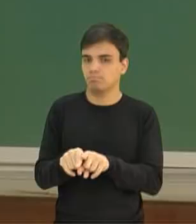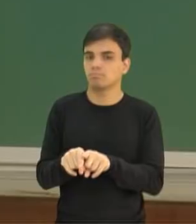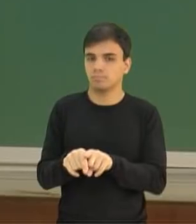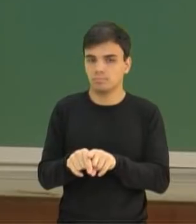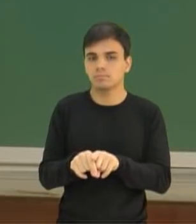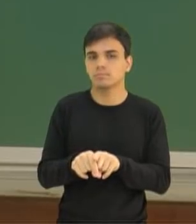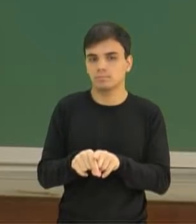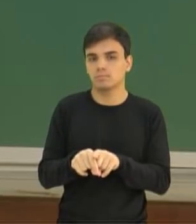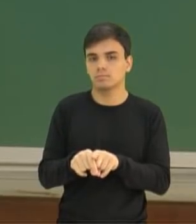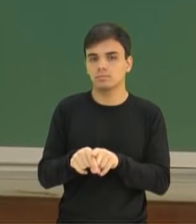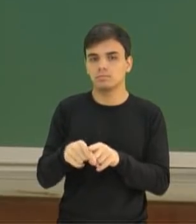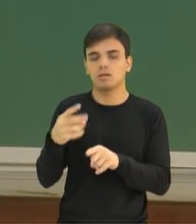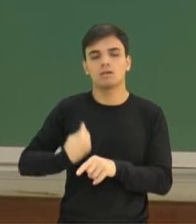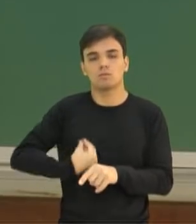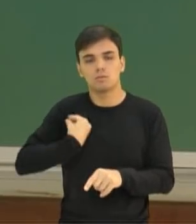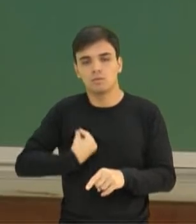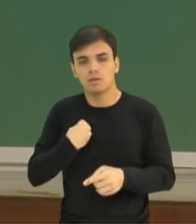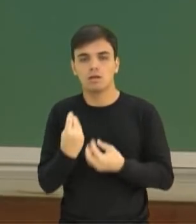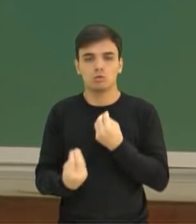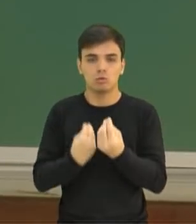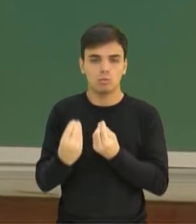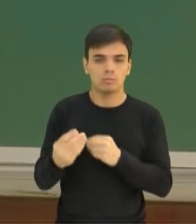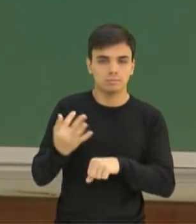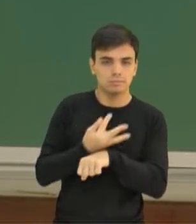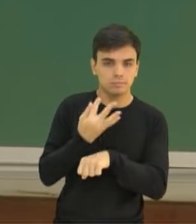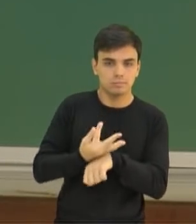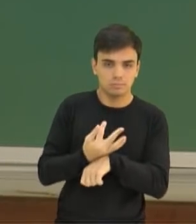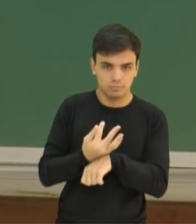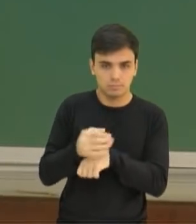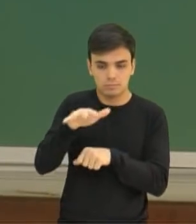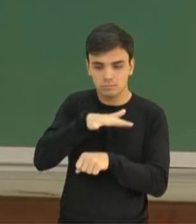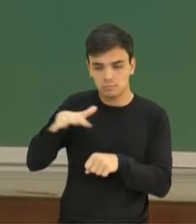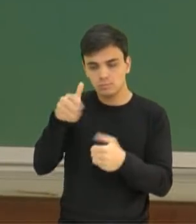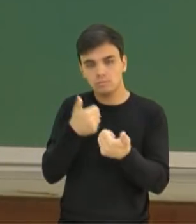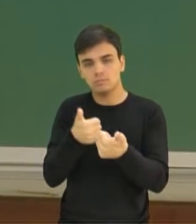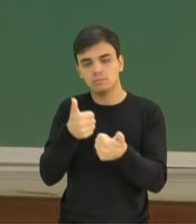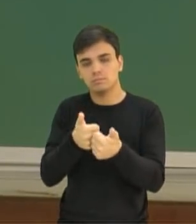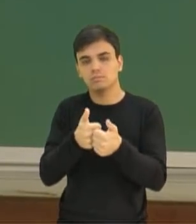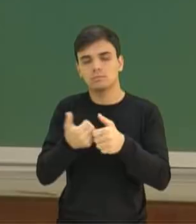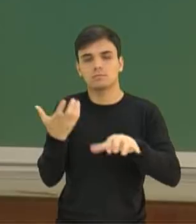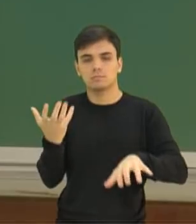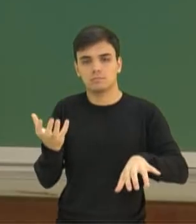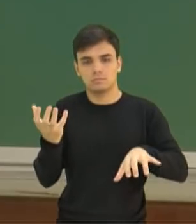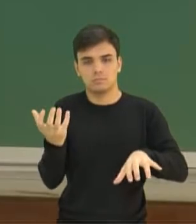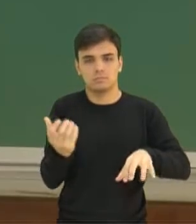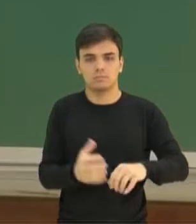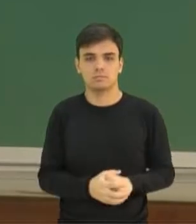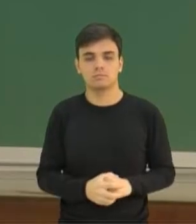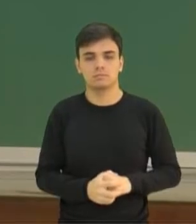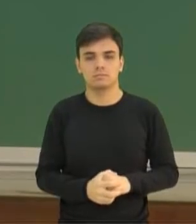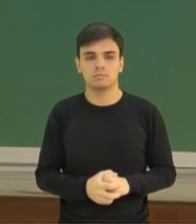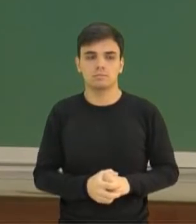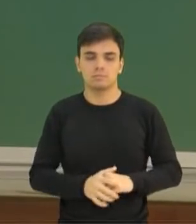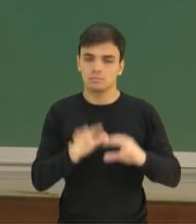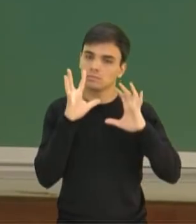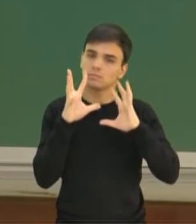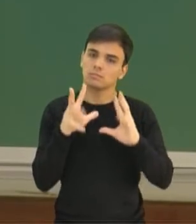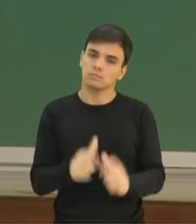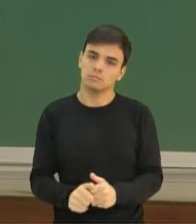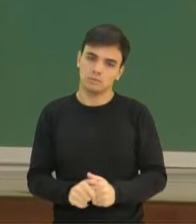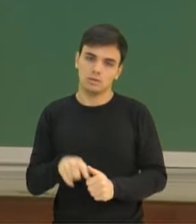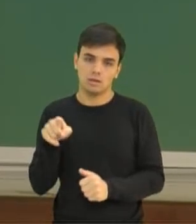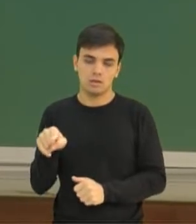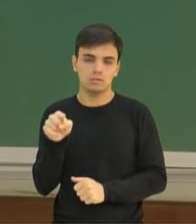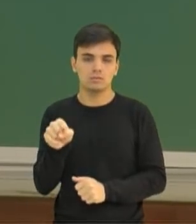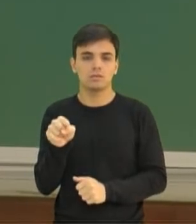manter e viver depois nas áreas ali nos arredores de Brasília, certo? Tudo isso, então, essa atração econômica